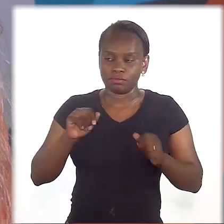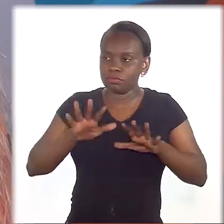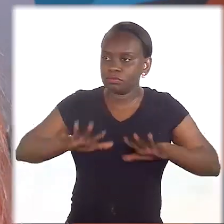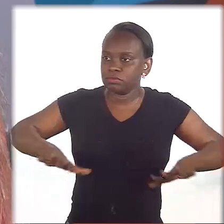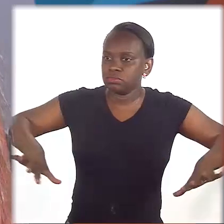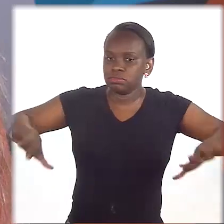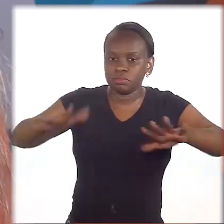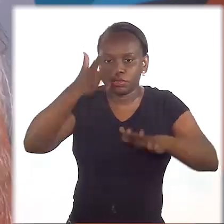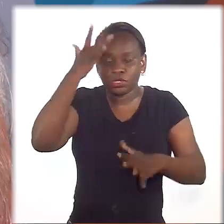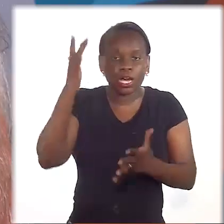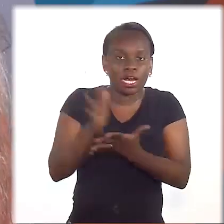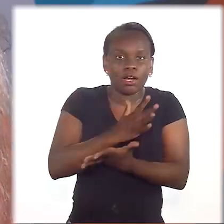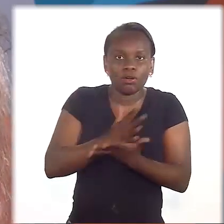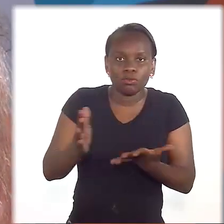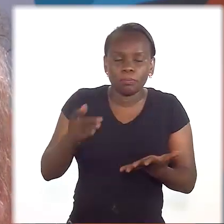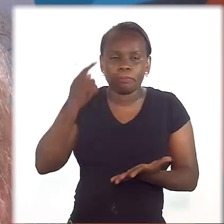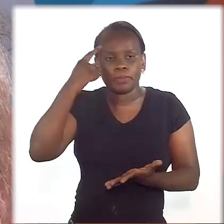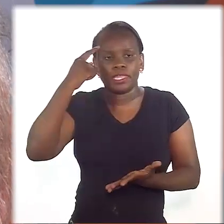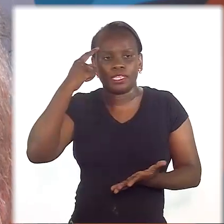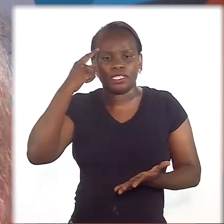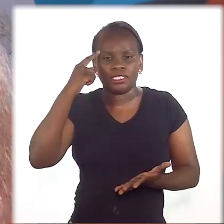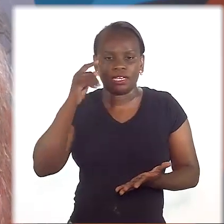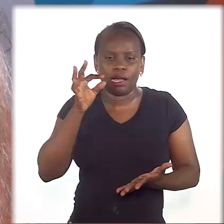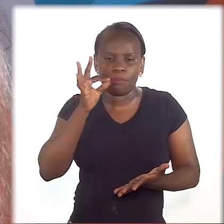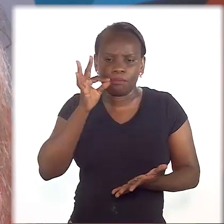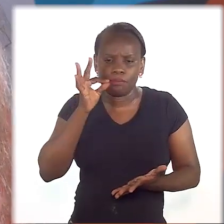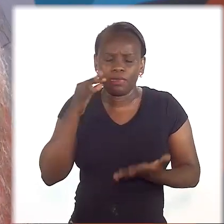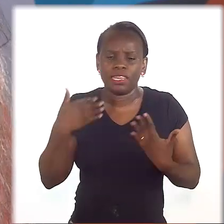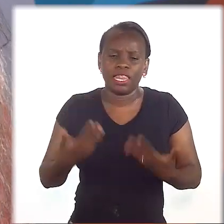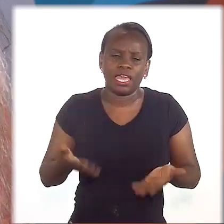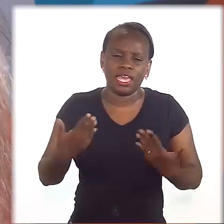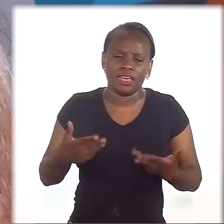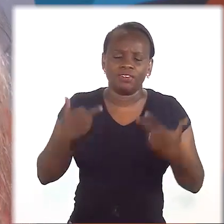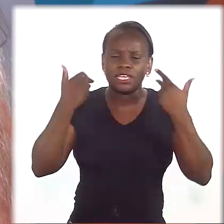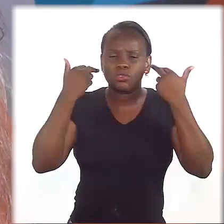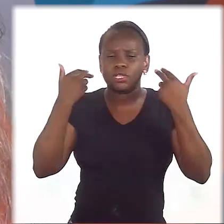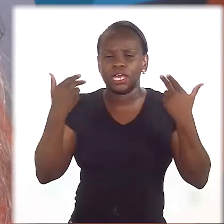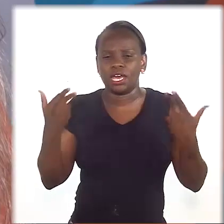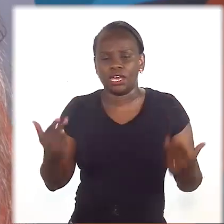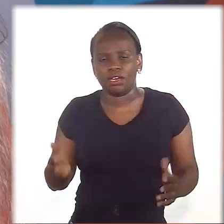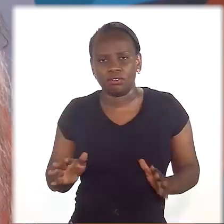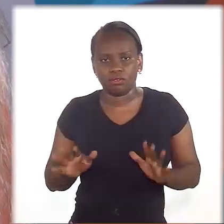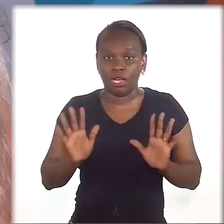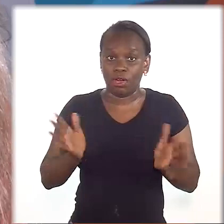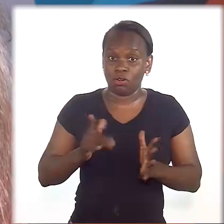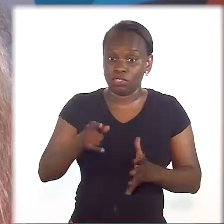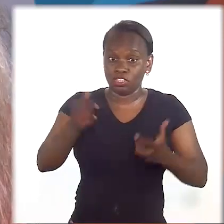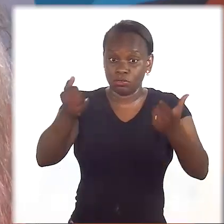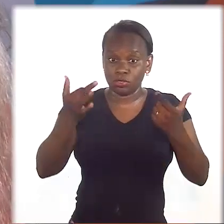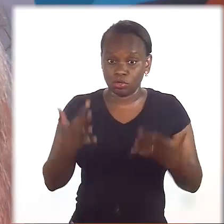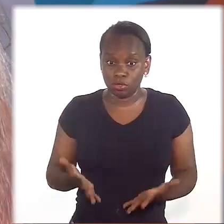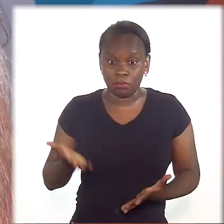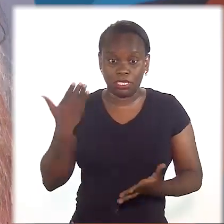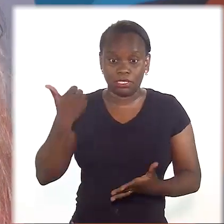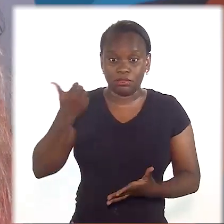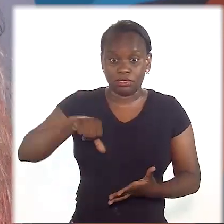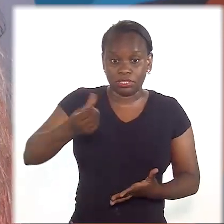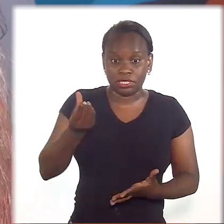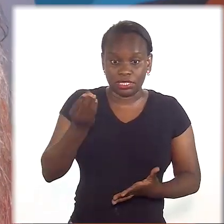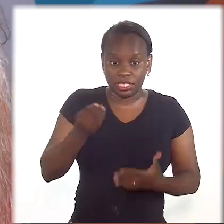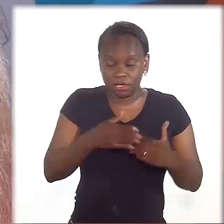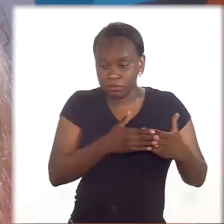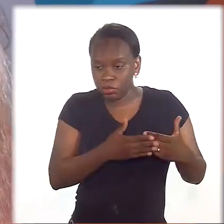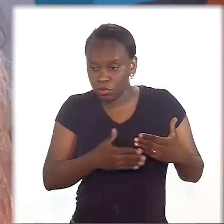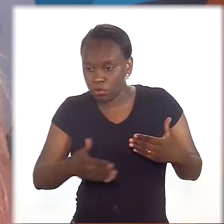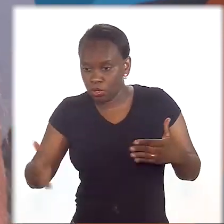uma aura de que algumas pessoas julgam a maconha ser leve, natural, e agora você dizendo que na década